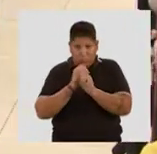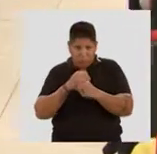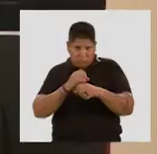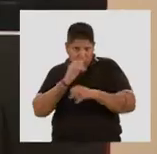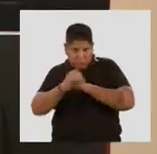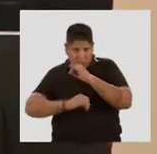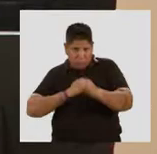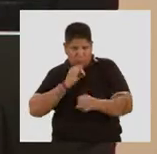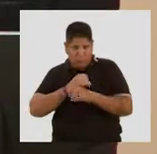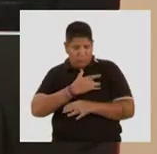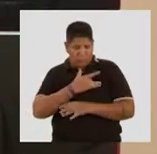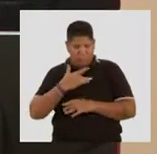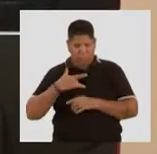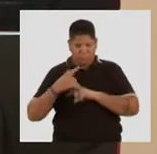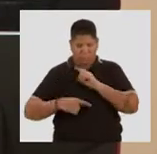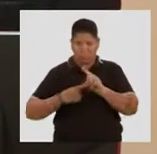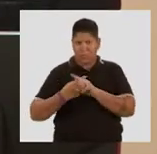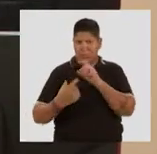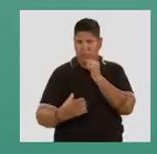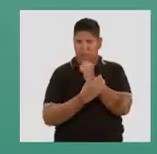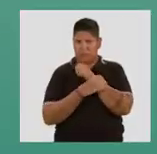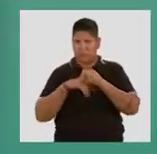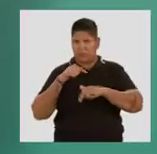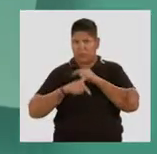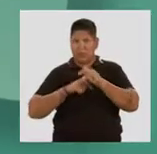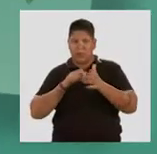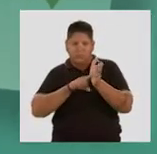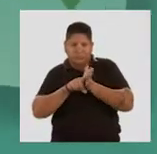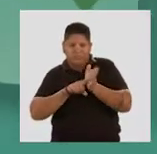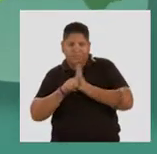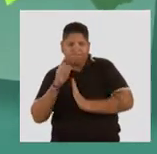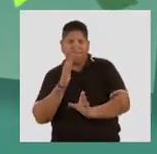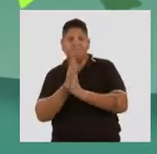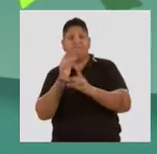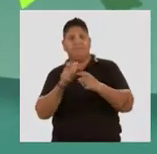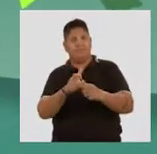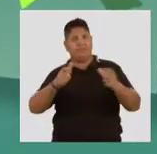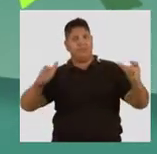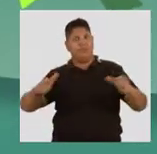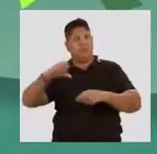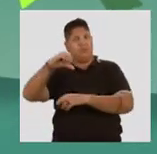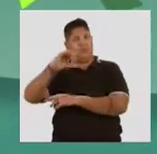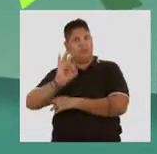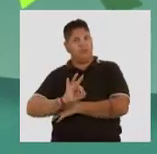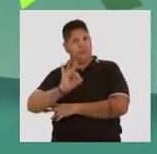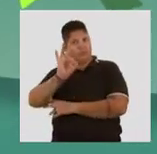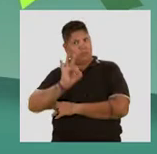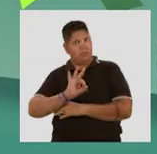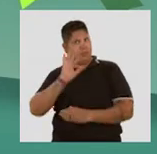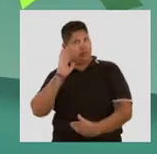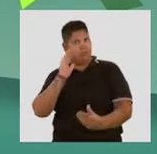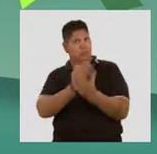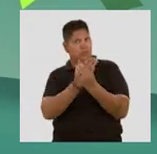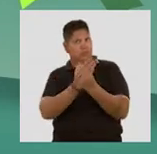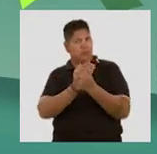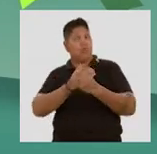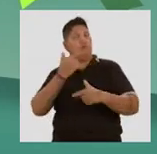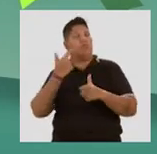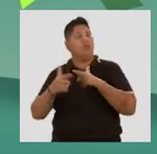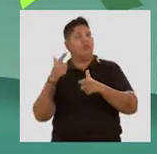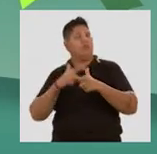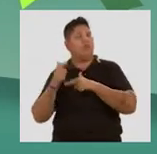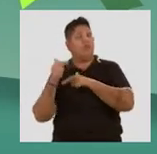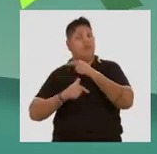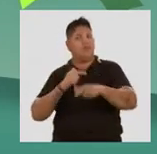de Saúde e Segurança do Trabalho. De acordo com os novos dados, houve aumento de 9% em notificações de acidentes